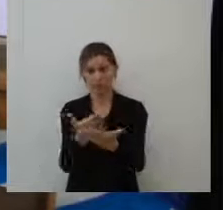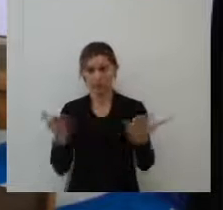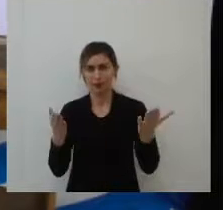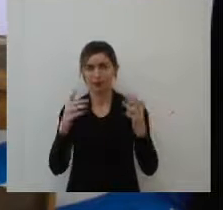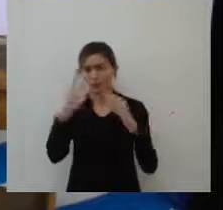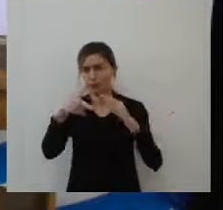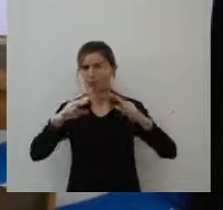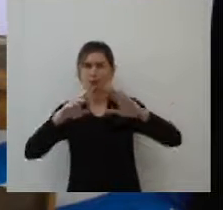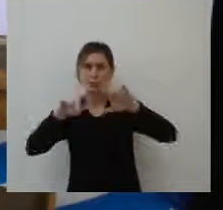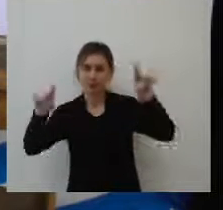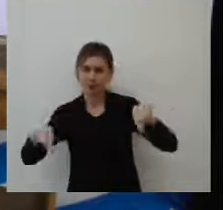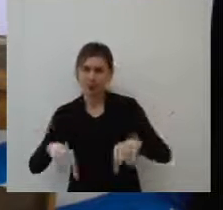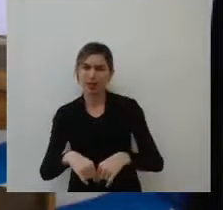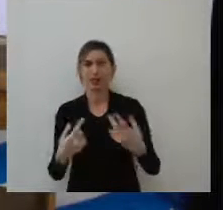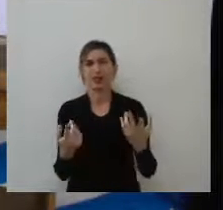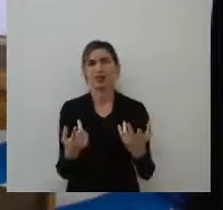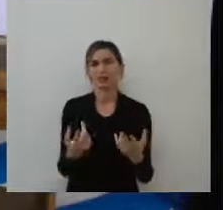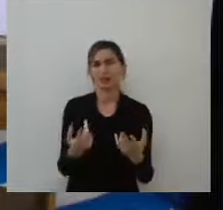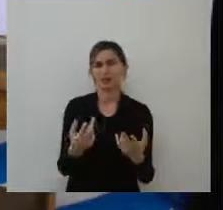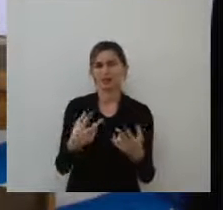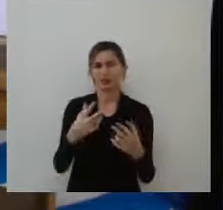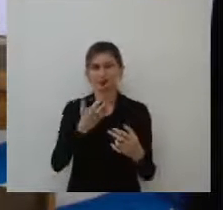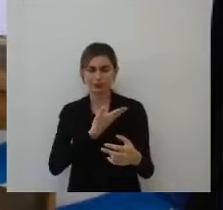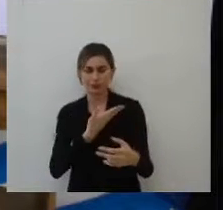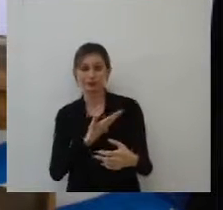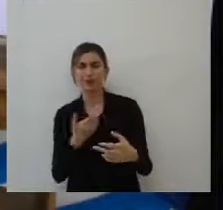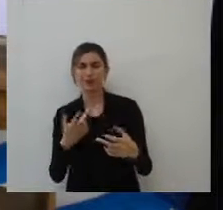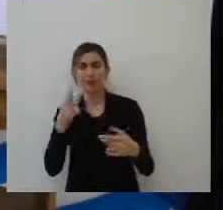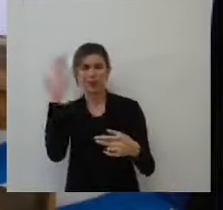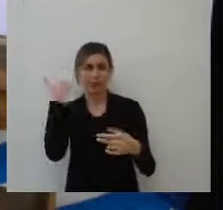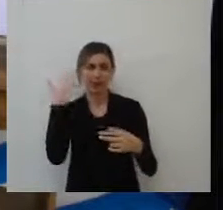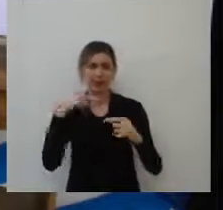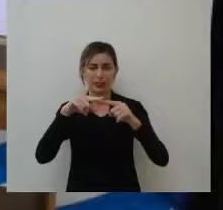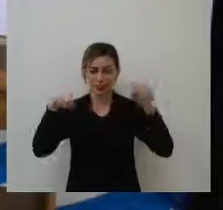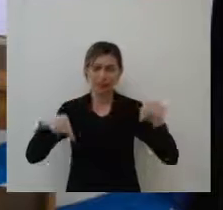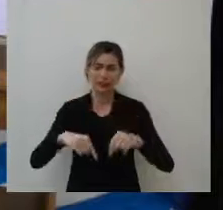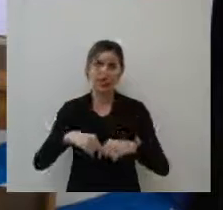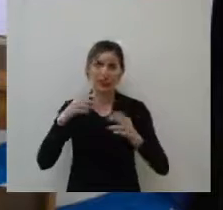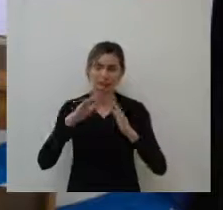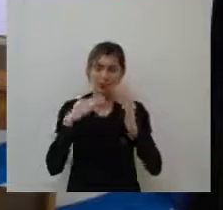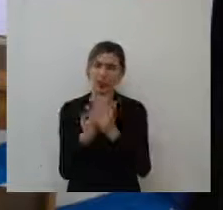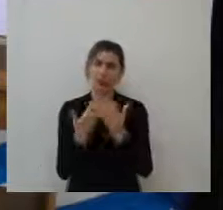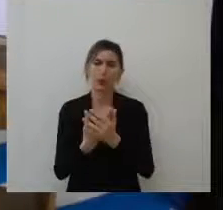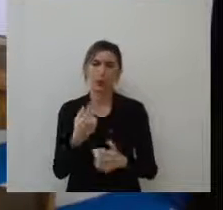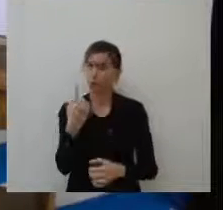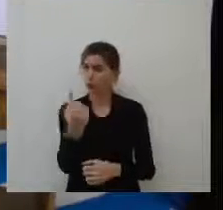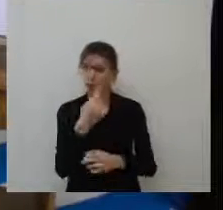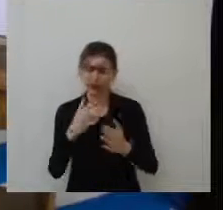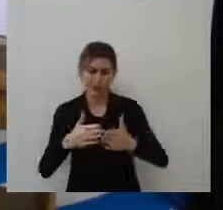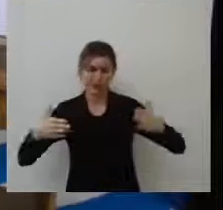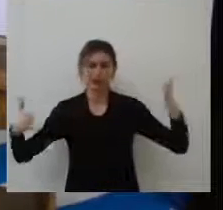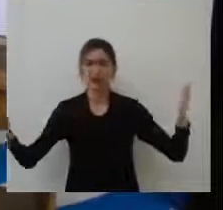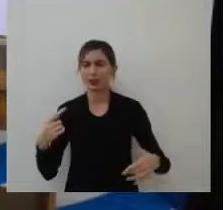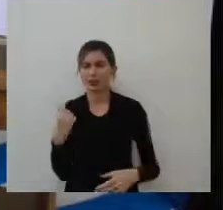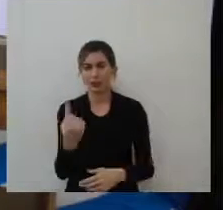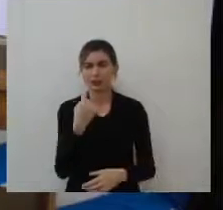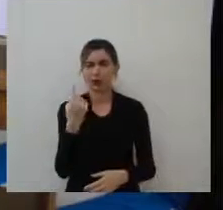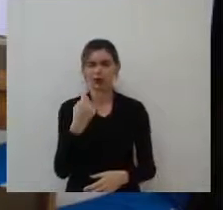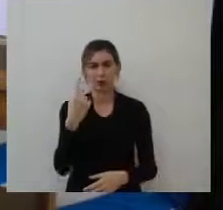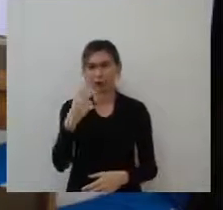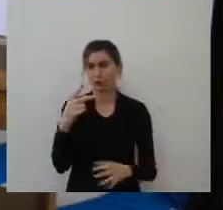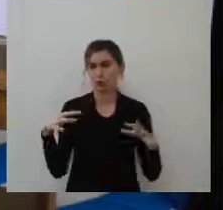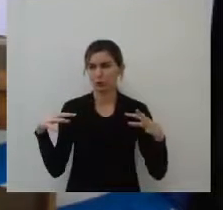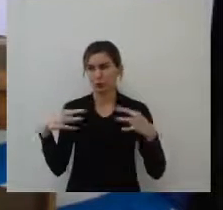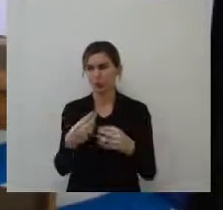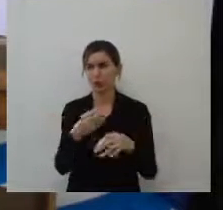estava na sua sala lá com seus 50 coleguinhas, tá? 50 amiguinhos, agora você está numa sala gigante aí com